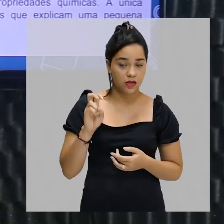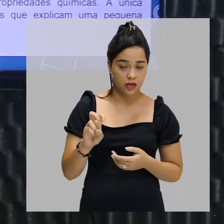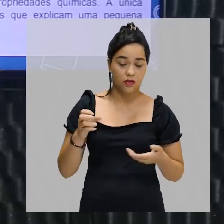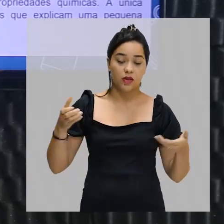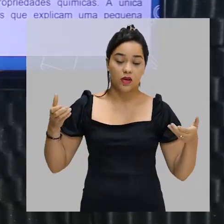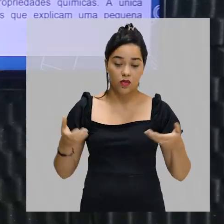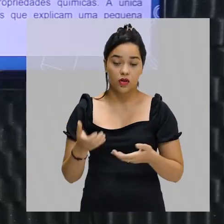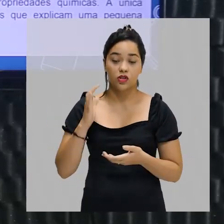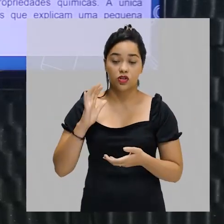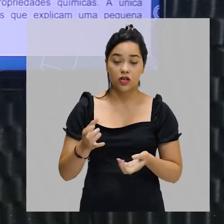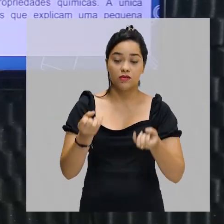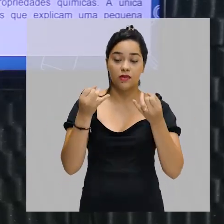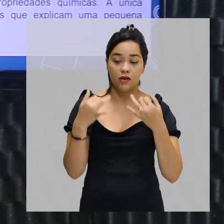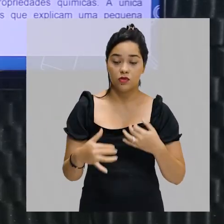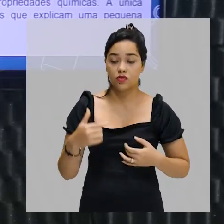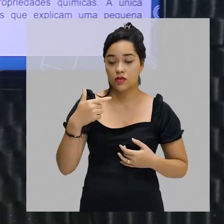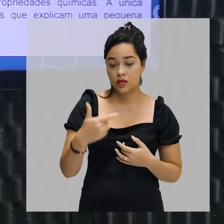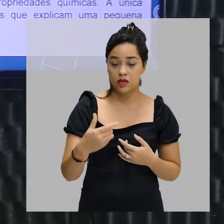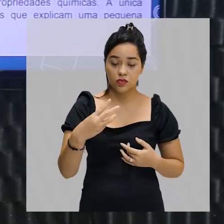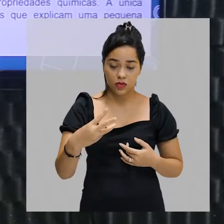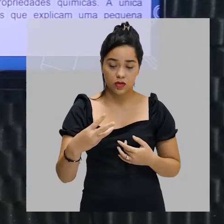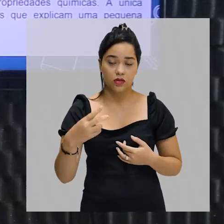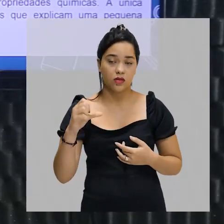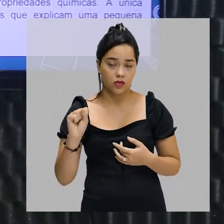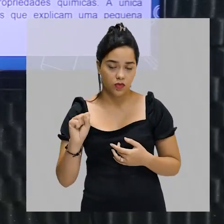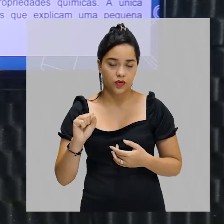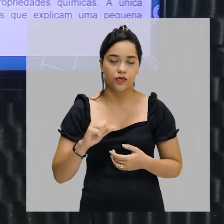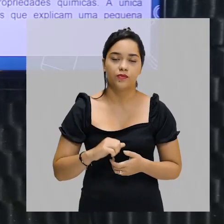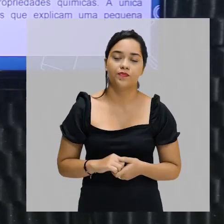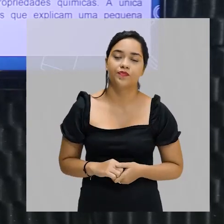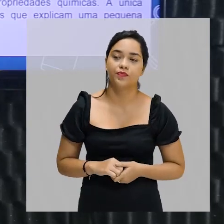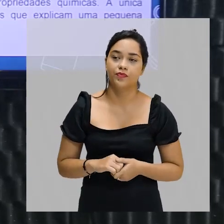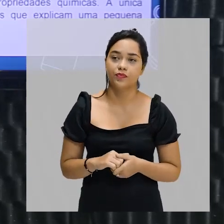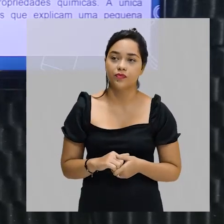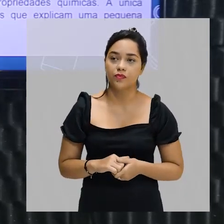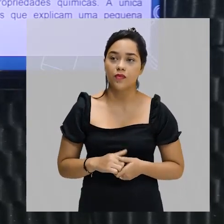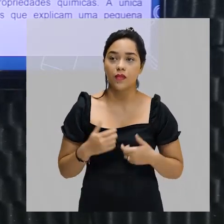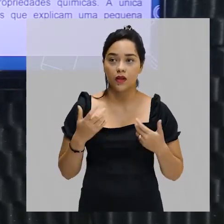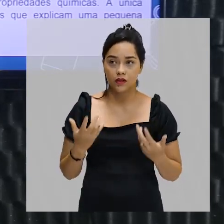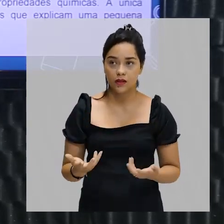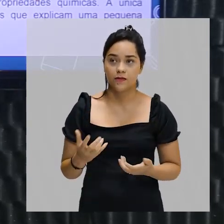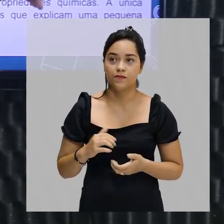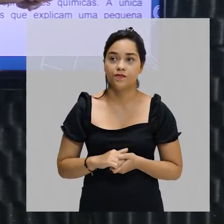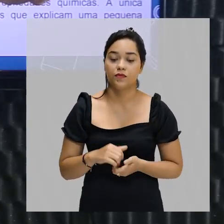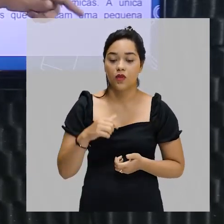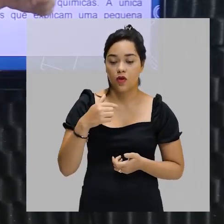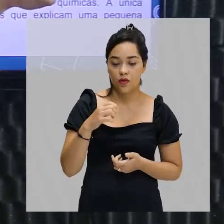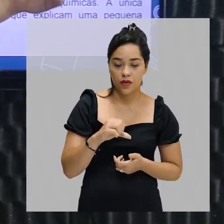agora nós já estamos falando do 238. Tá ok? Então,